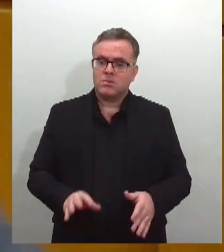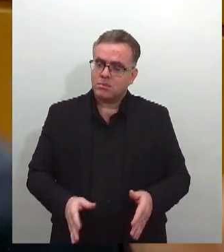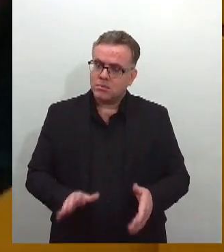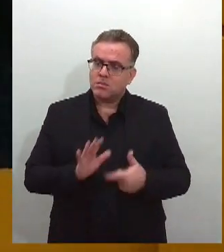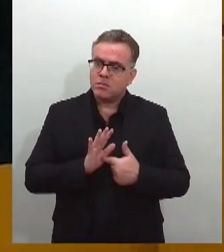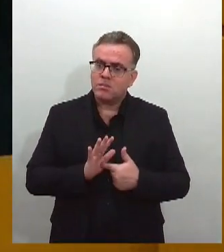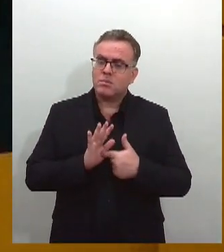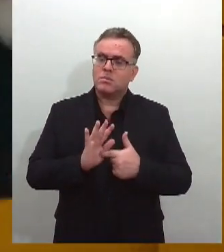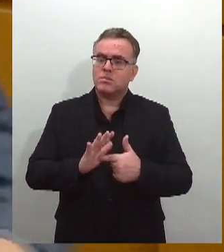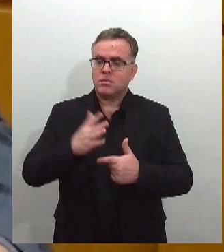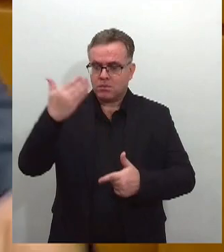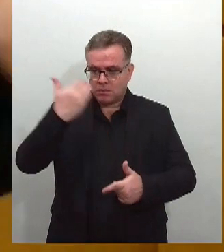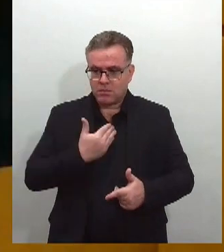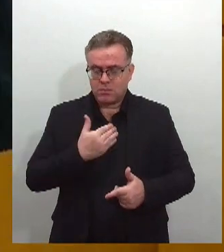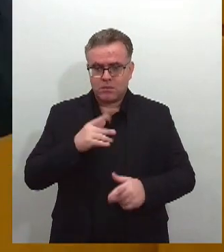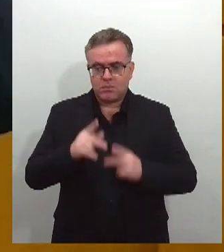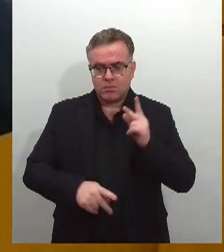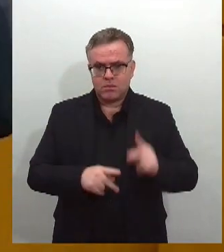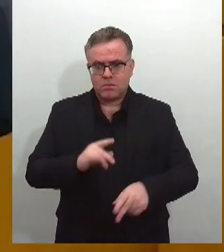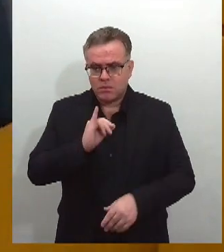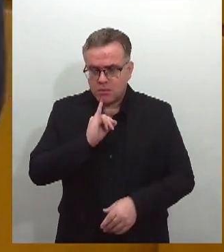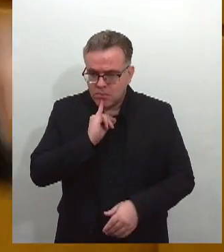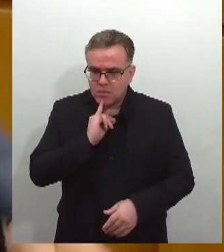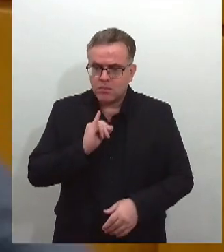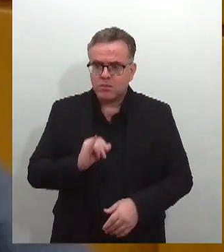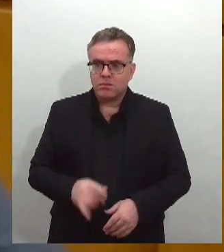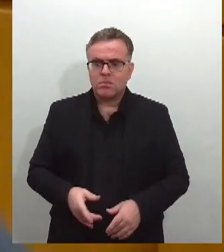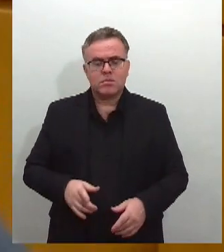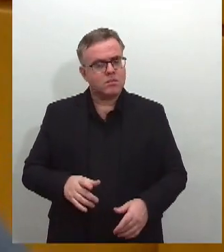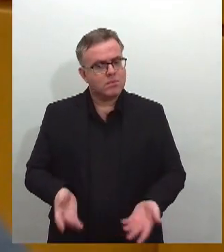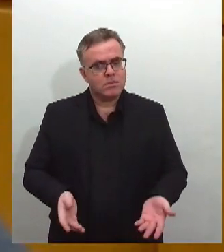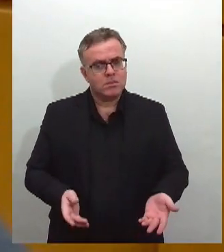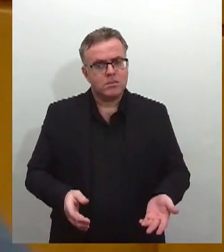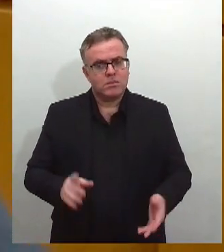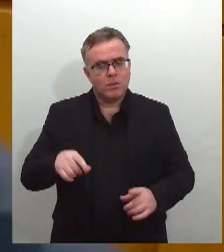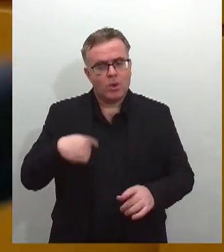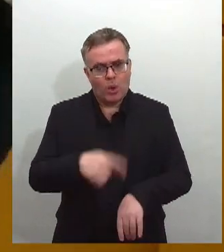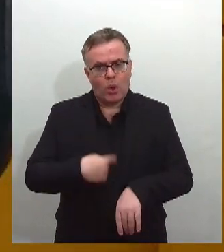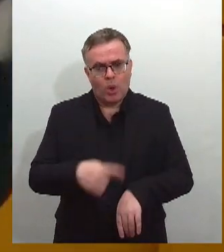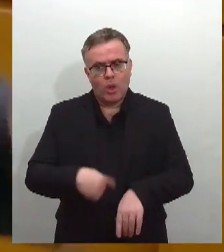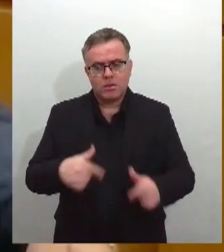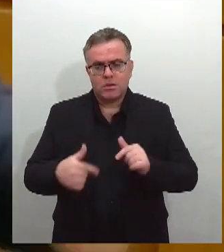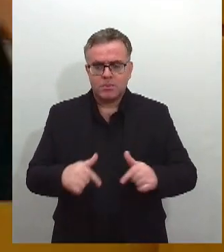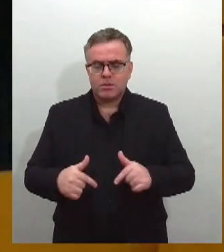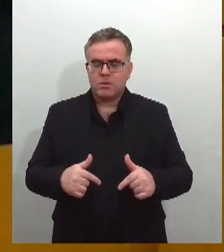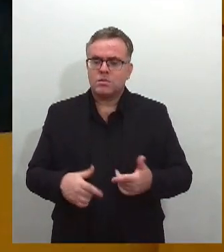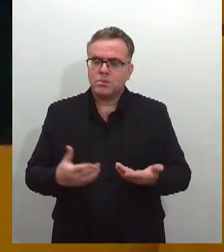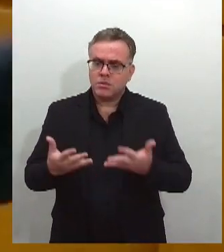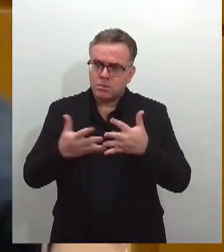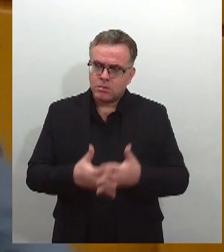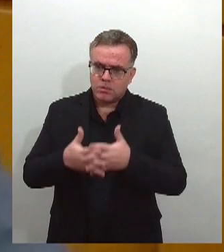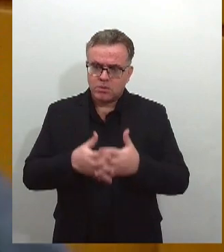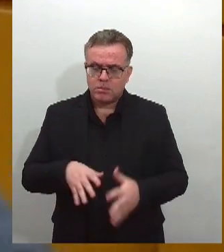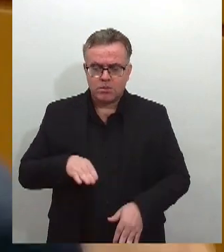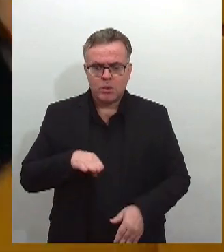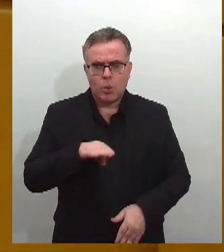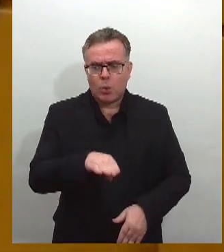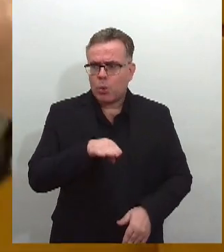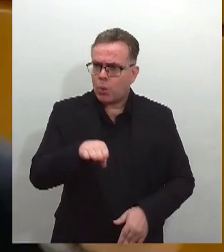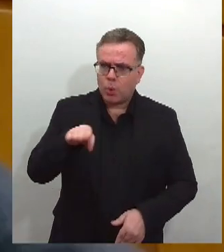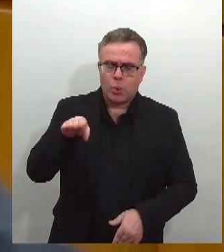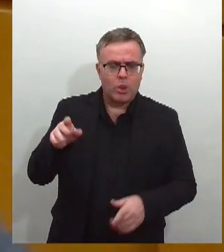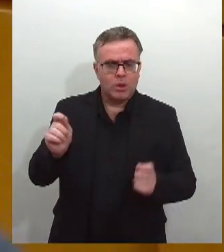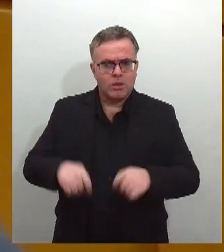itabaianense. O cara que dorme pouco, o cara que passa dias virado na estrada para levar mercadoria, para cumprir seu compromisso e